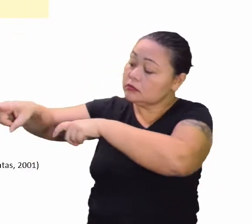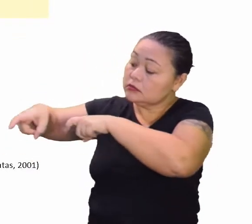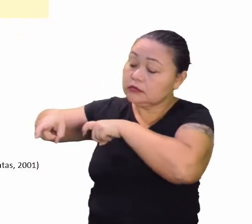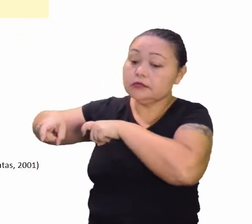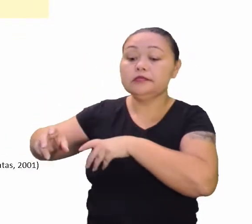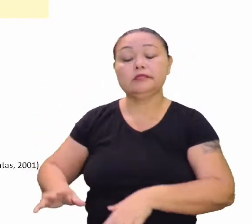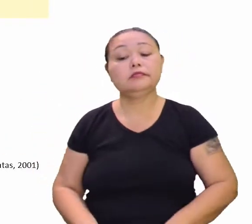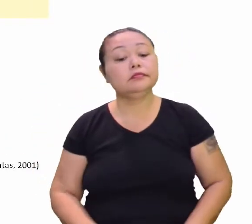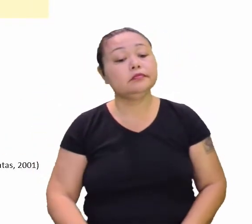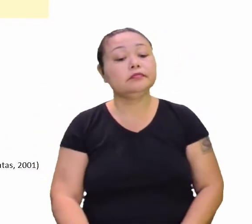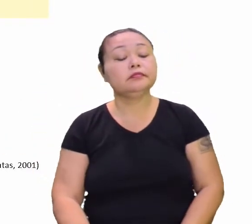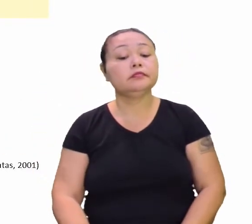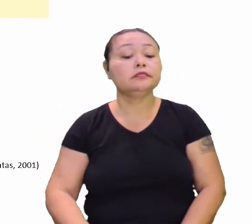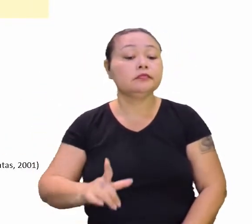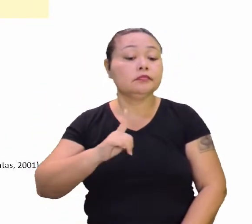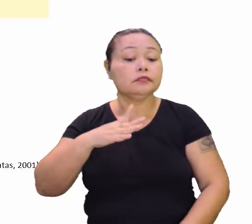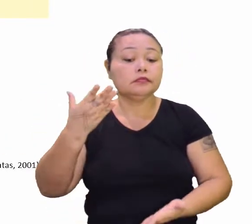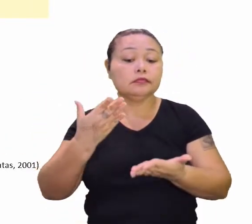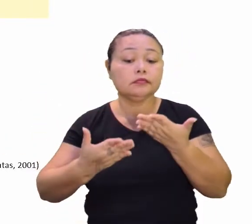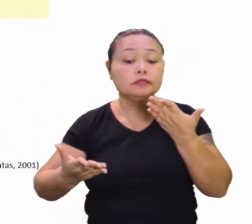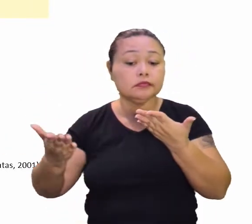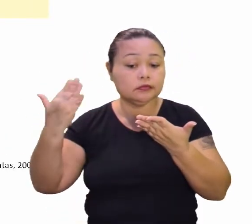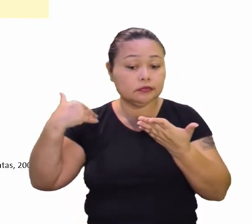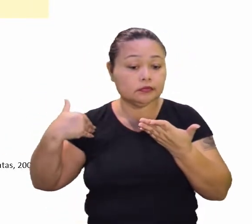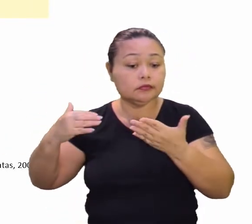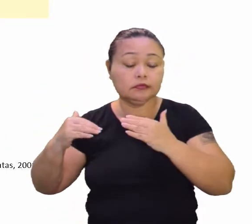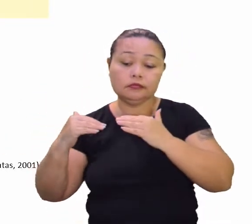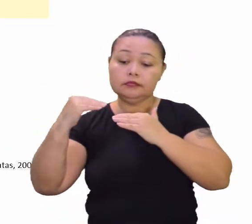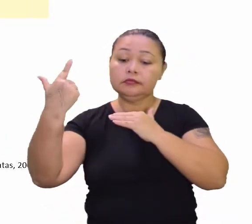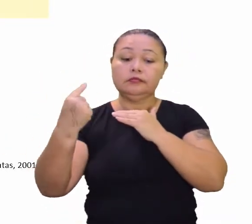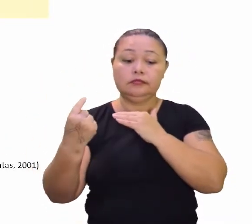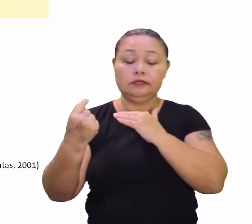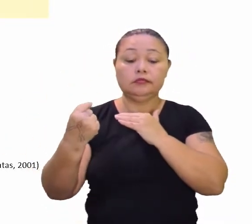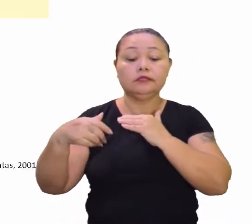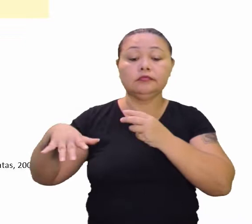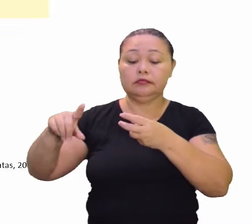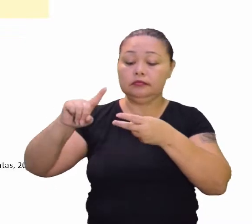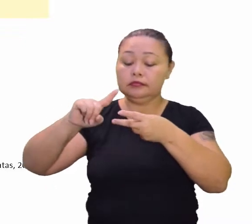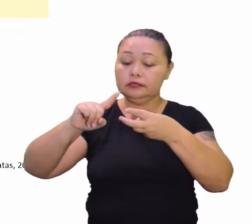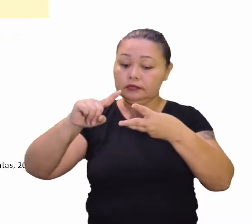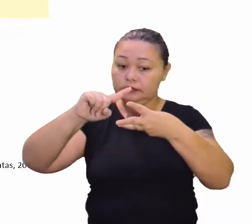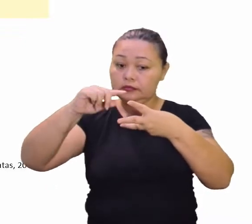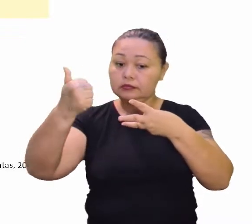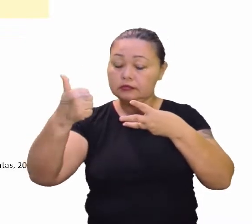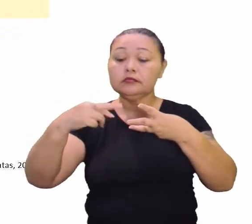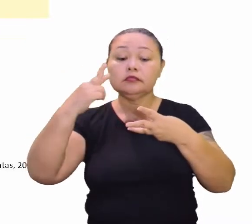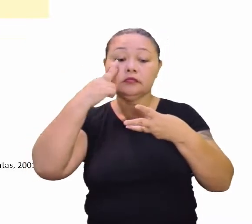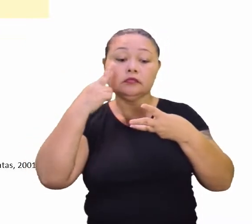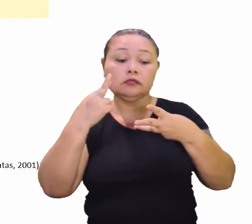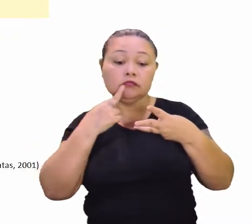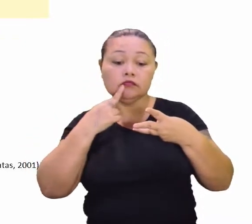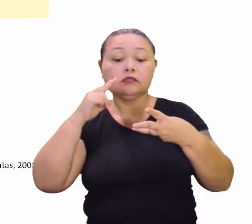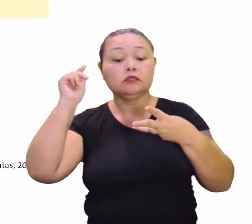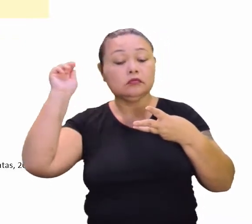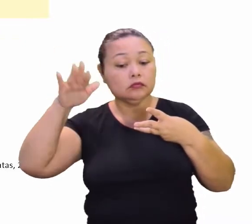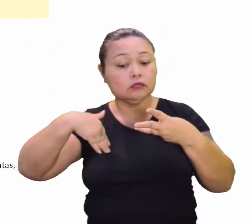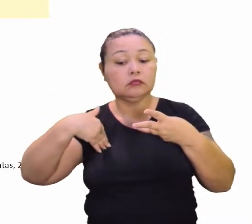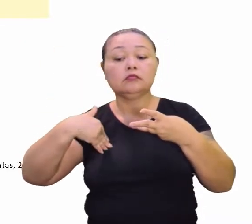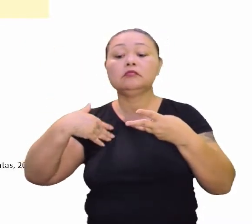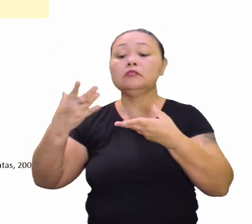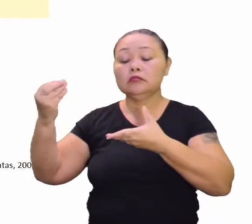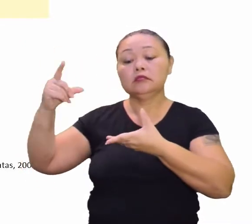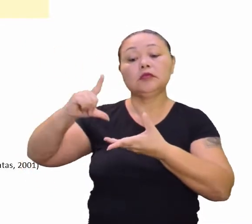área. Apesar de ter perdido a antiga supremacia econômica, o setor primário em Rondônia continua sendo um